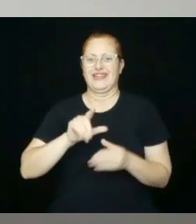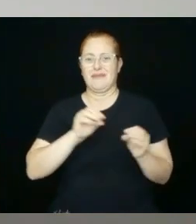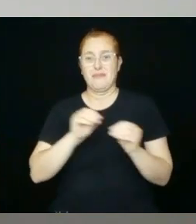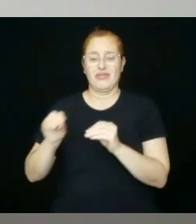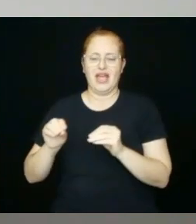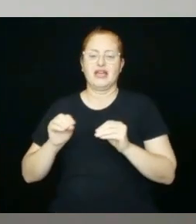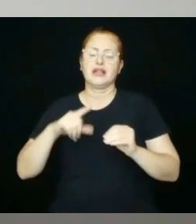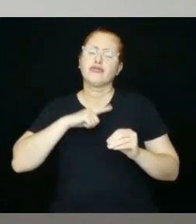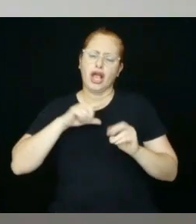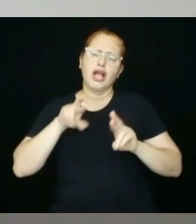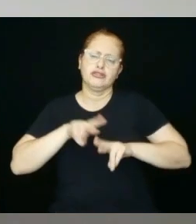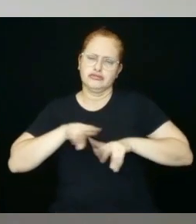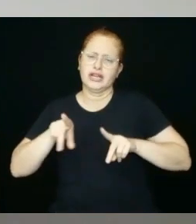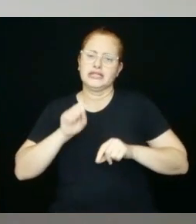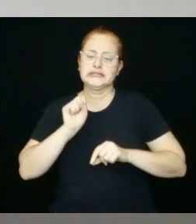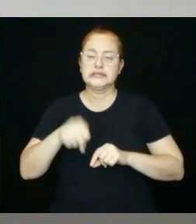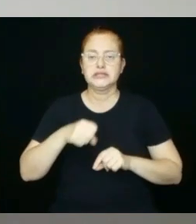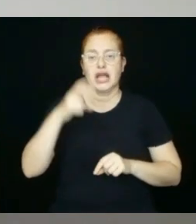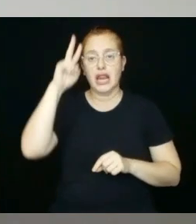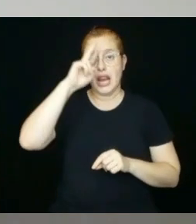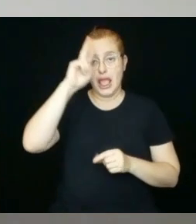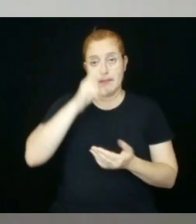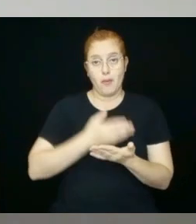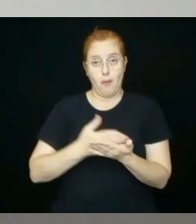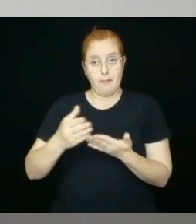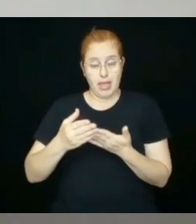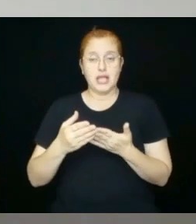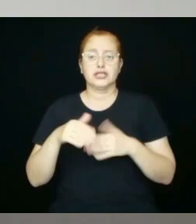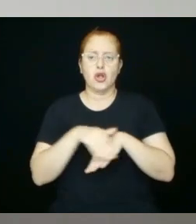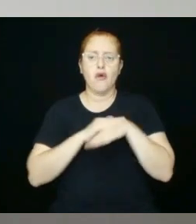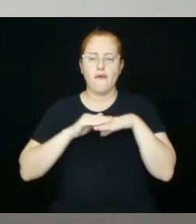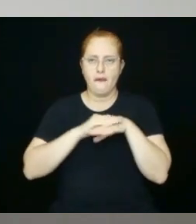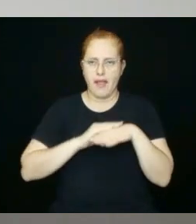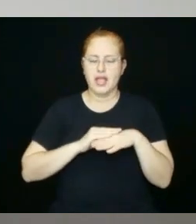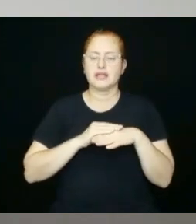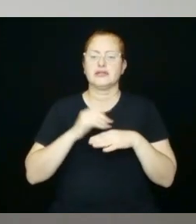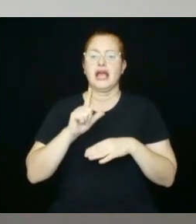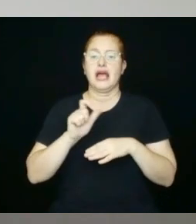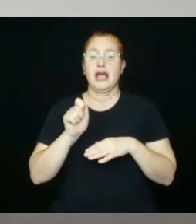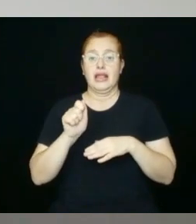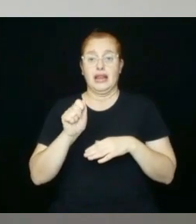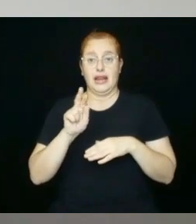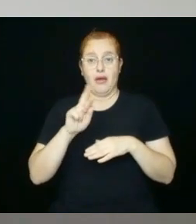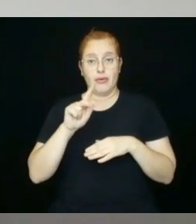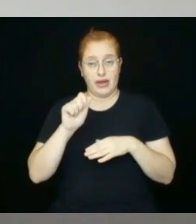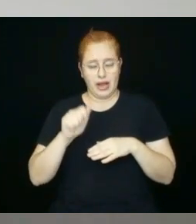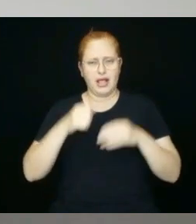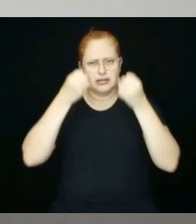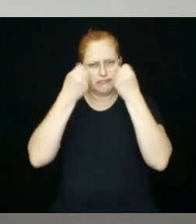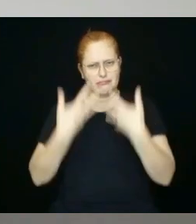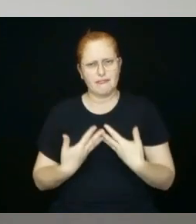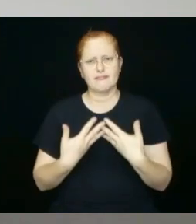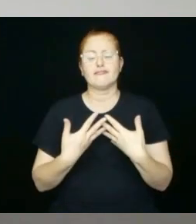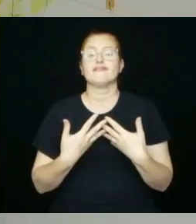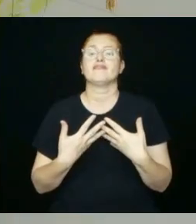As diferenças, assim. Eu lembro que no início da nossa conversa com a Laura também, né? Ela explicou, assim, eu não sei se foi um